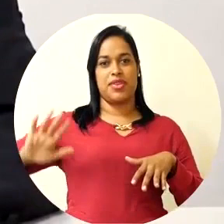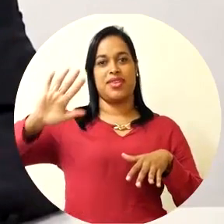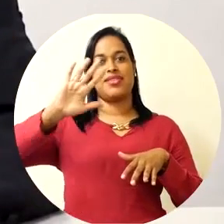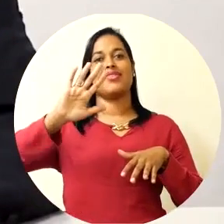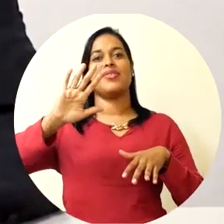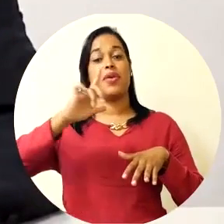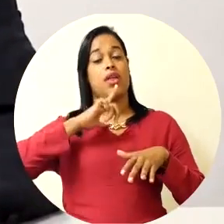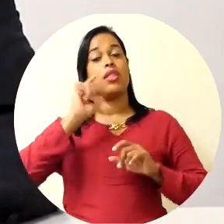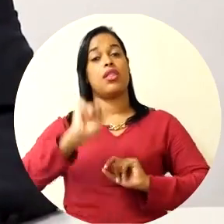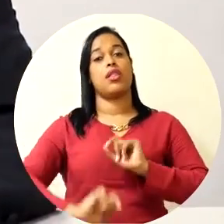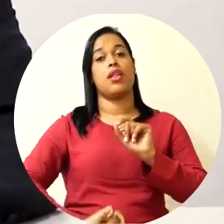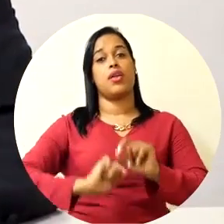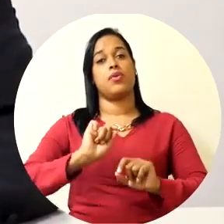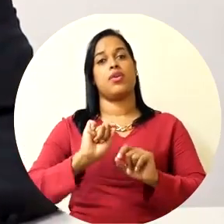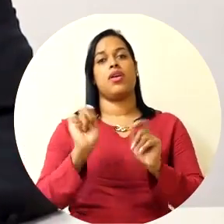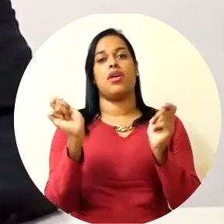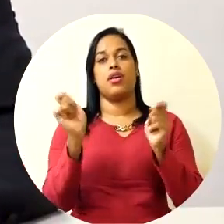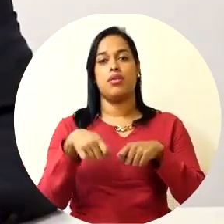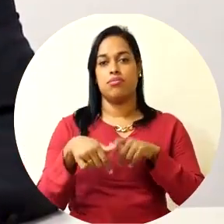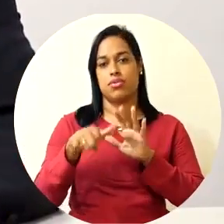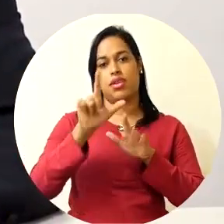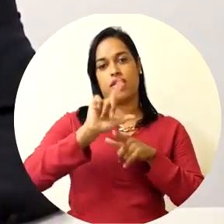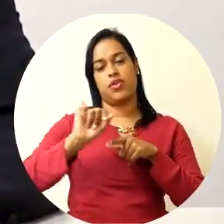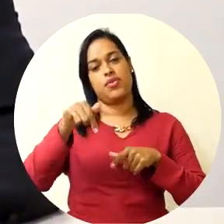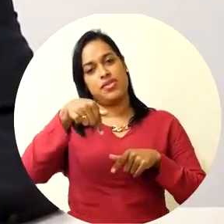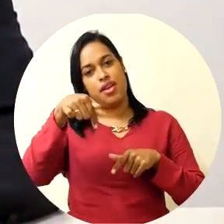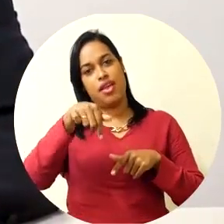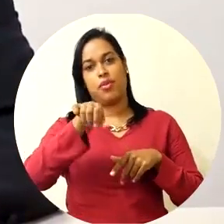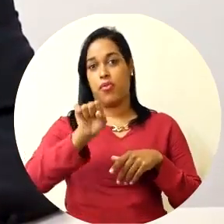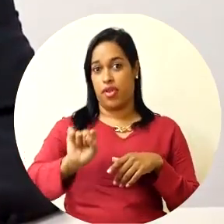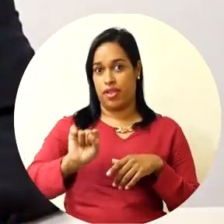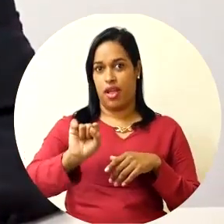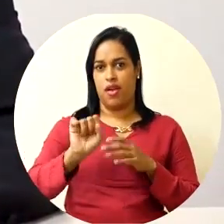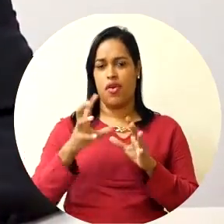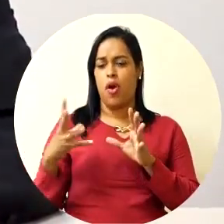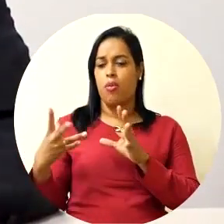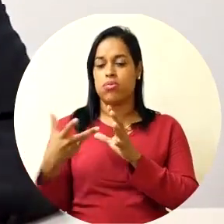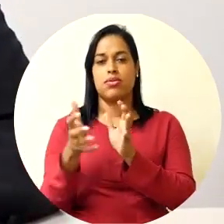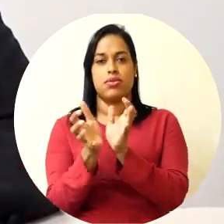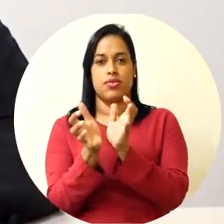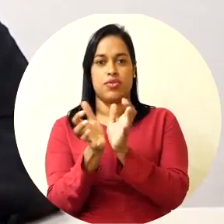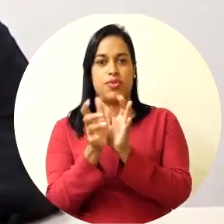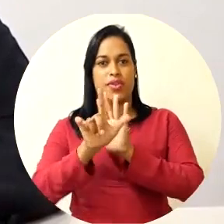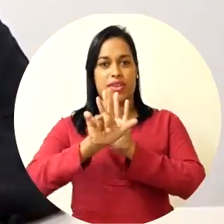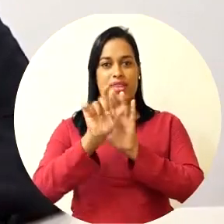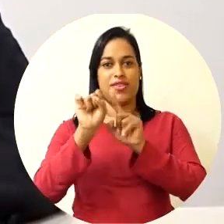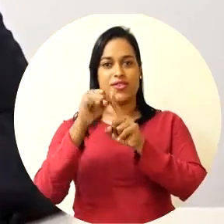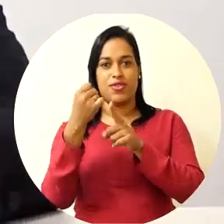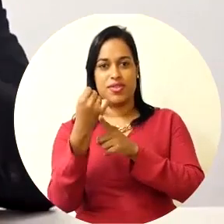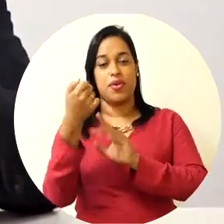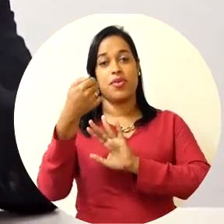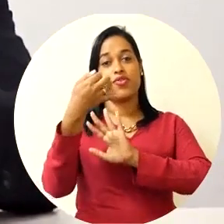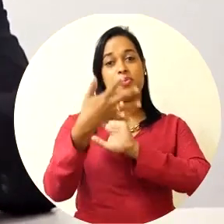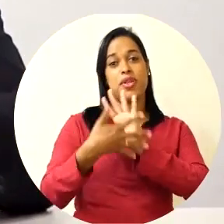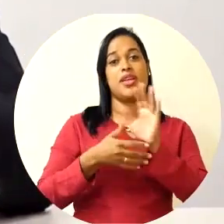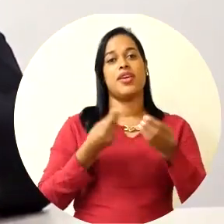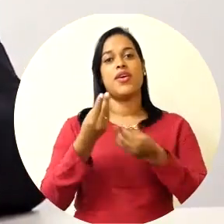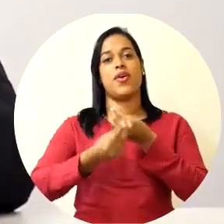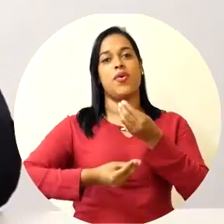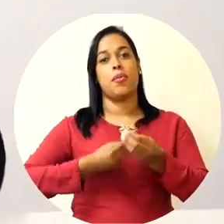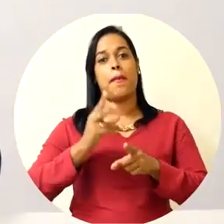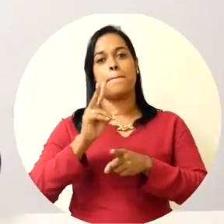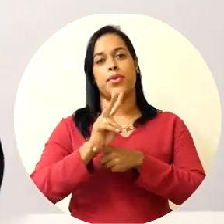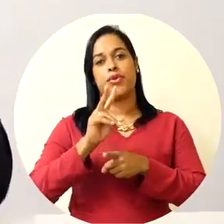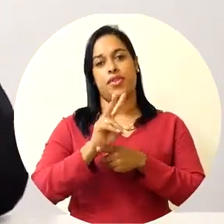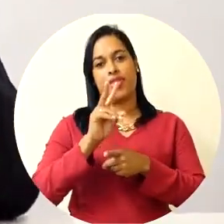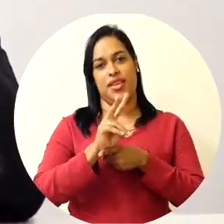lei suprema e que tem nela, nos artigos 7º, 8º, um conjunto de leis sociais falando sobre